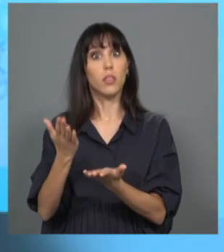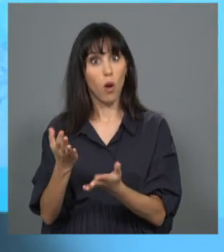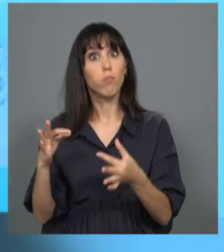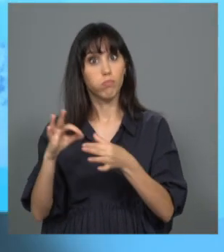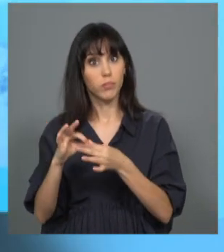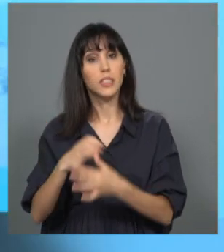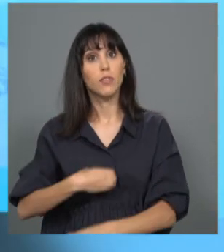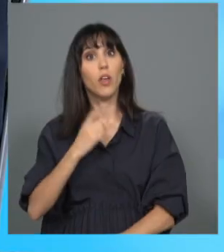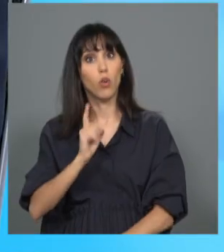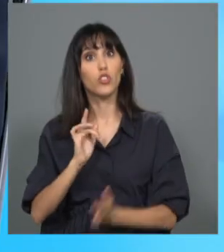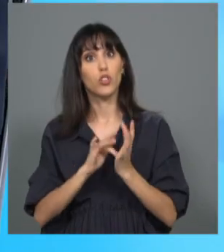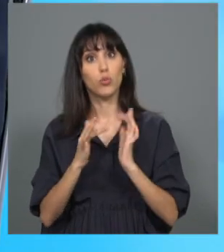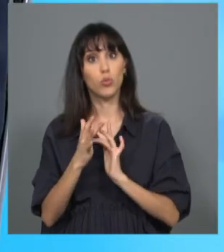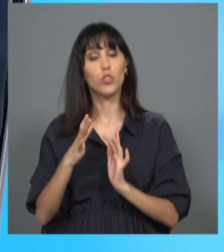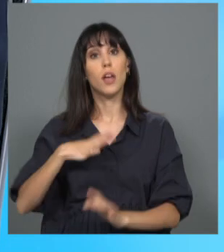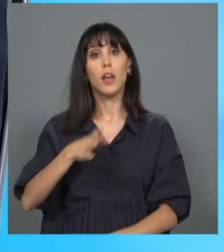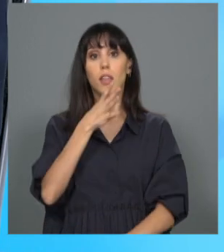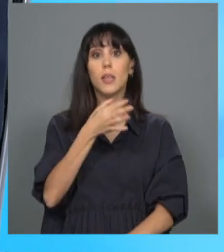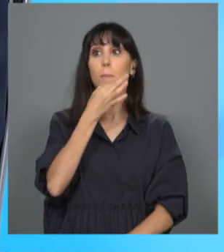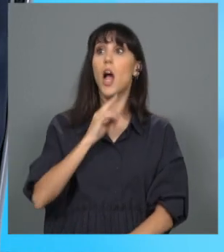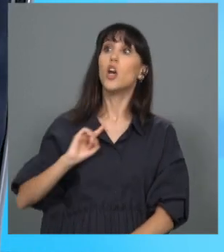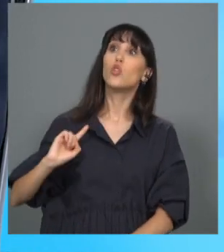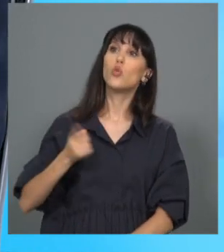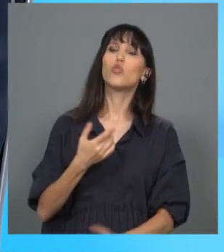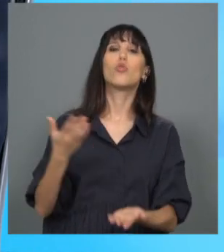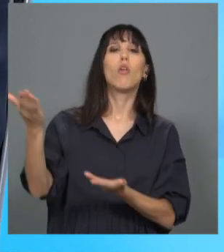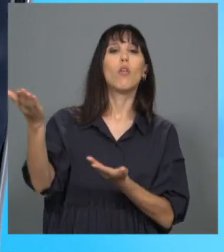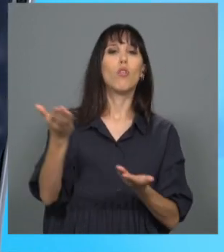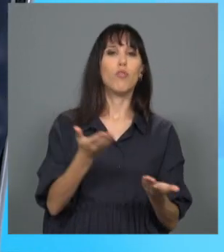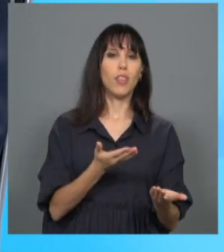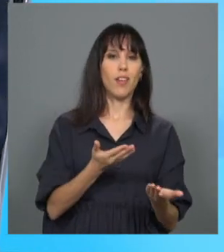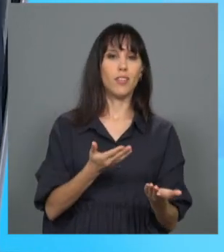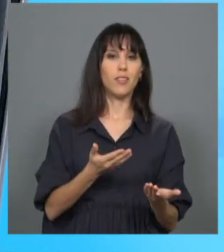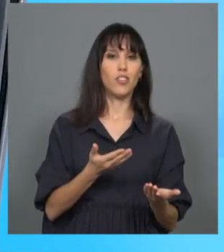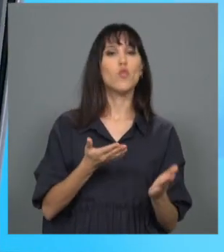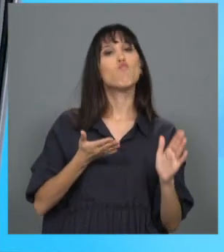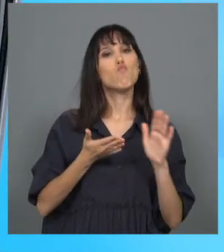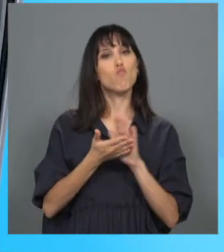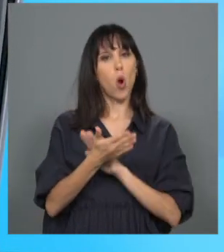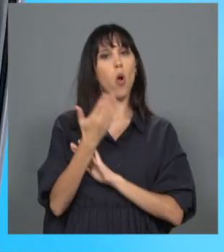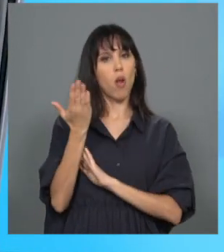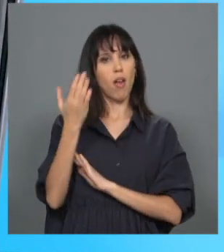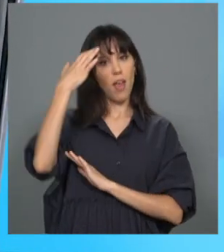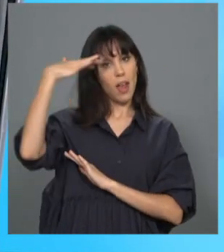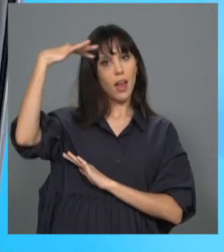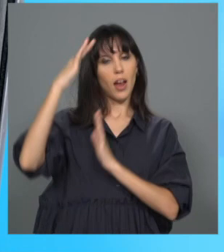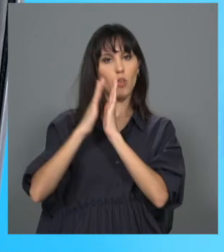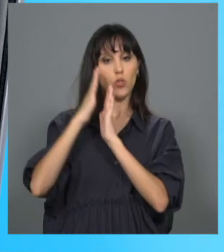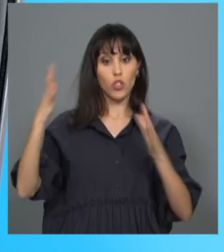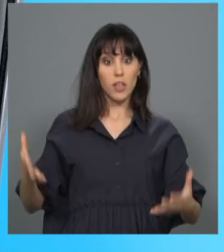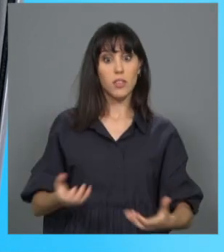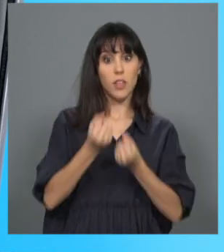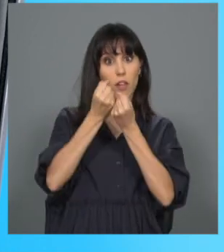Jesus, todos são convidados a entrar no reino de Deus. O reino de Deus, a salvação é para